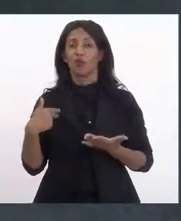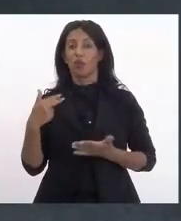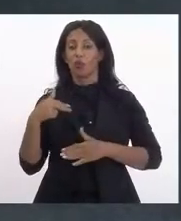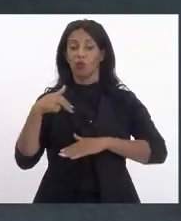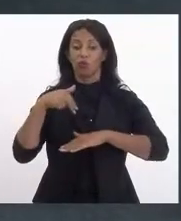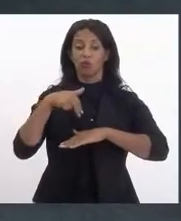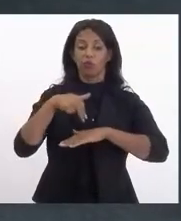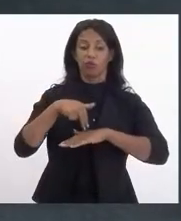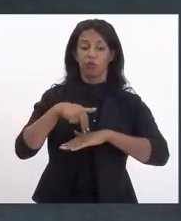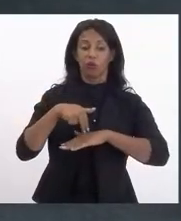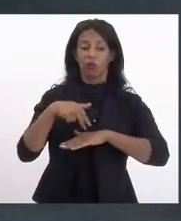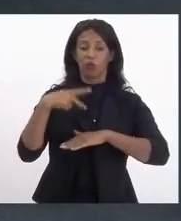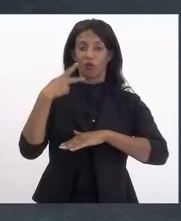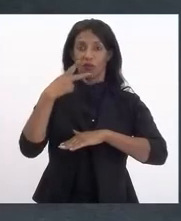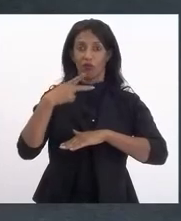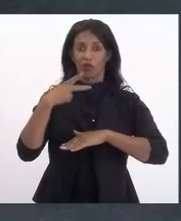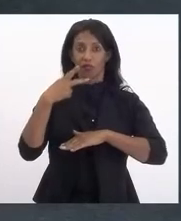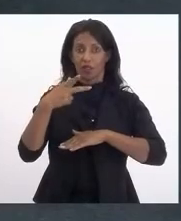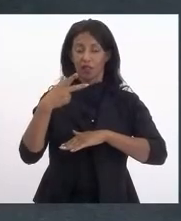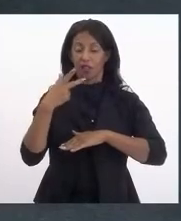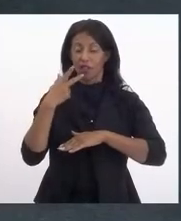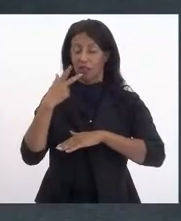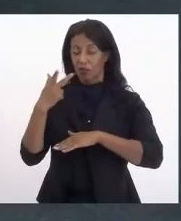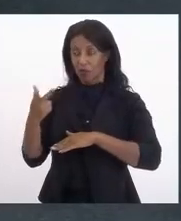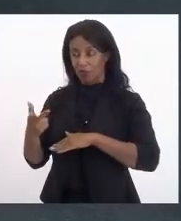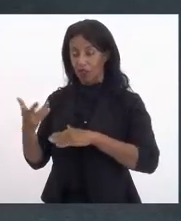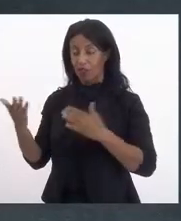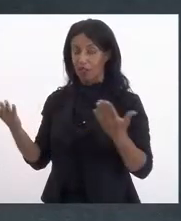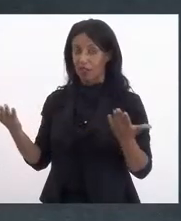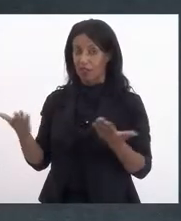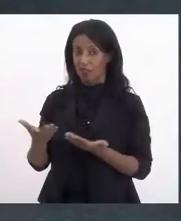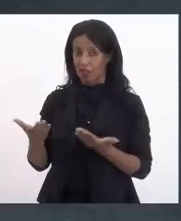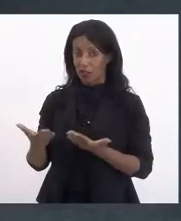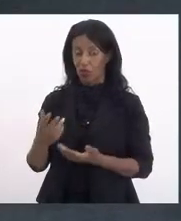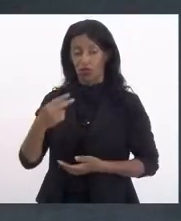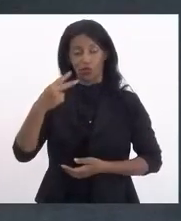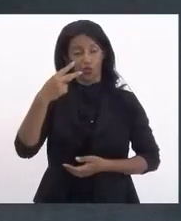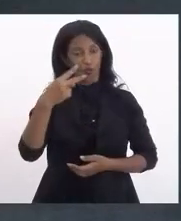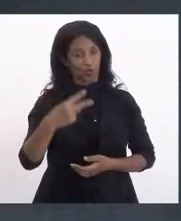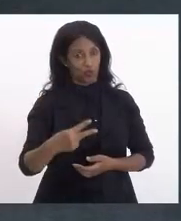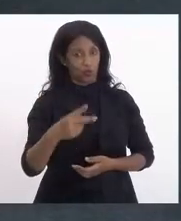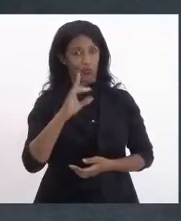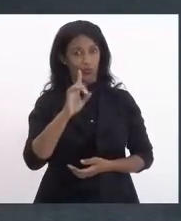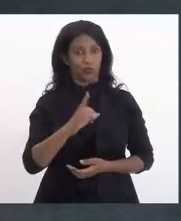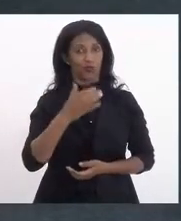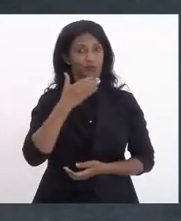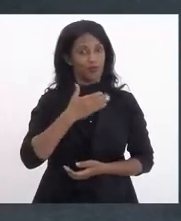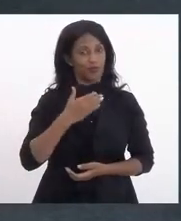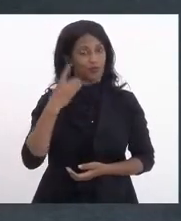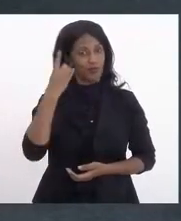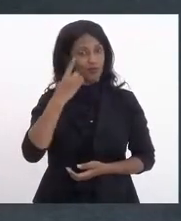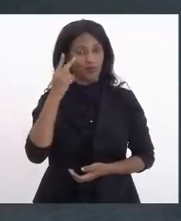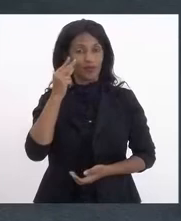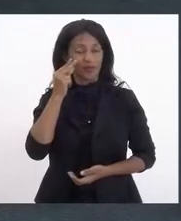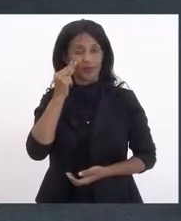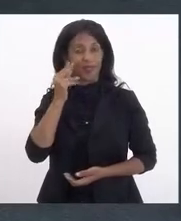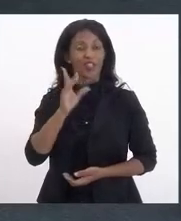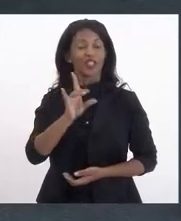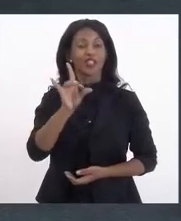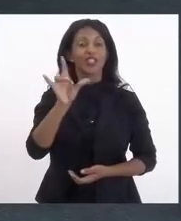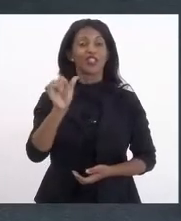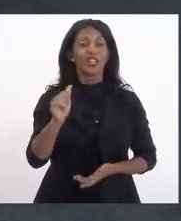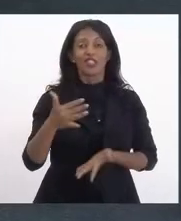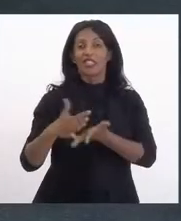da palavra, eu disse que hoje, 2 de dezembro, deputada Mônica, era dia